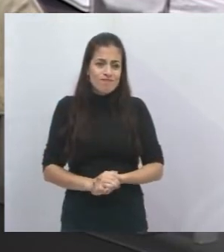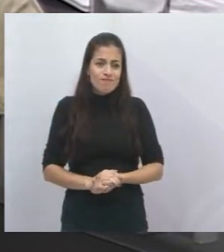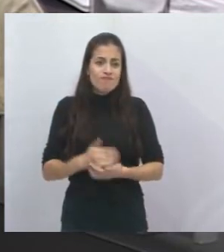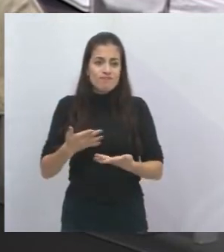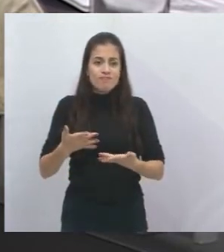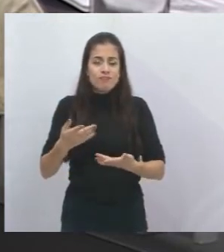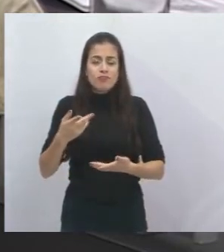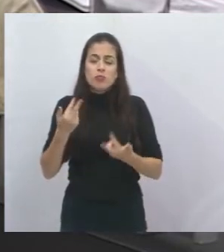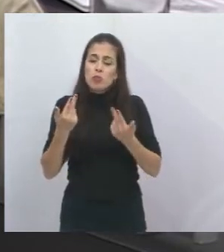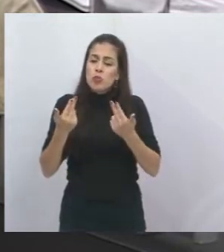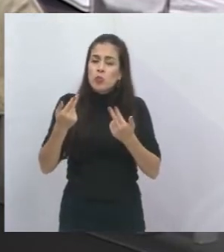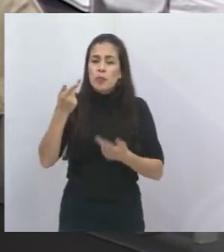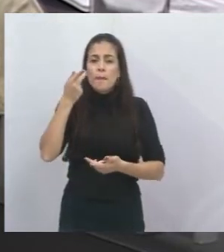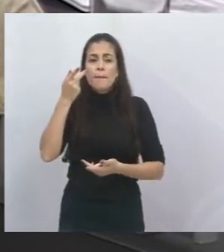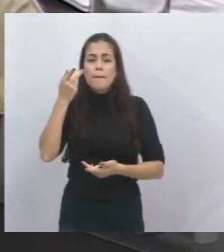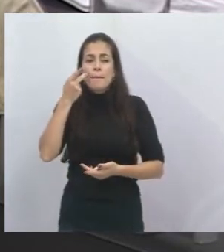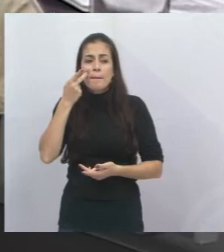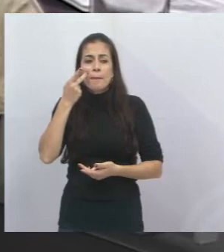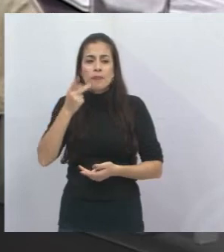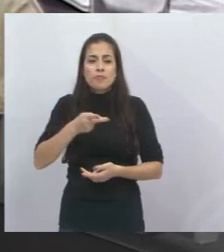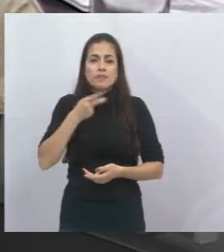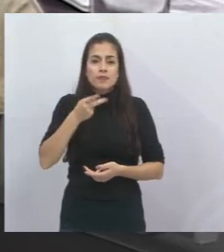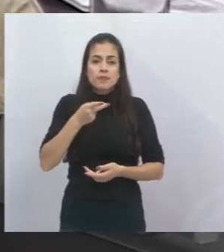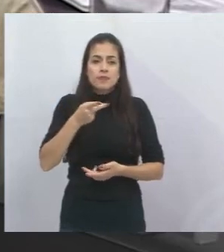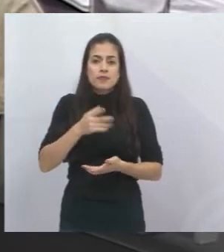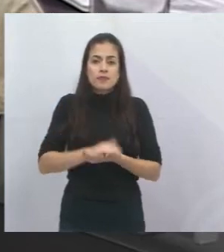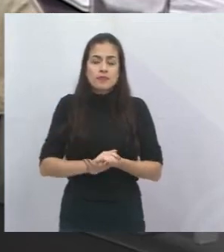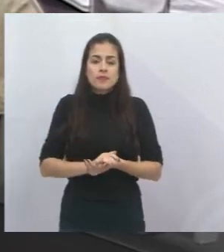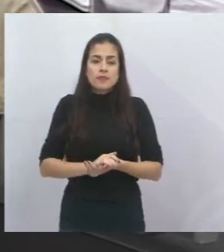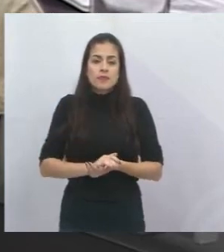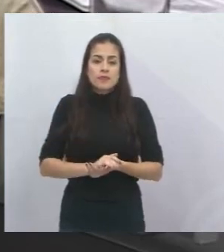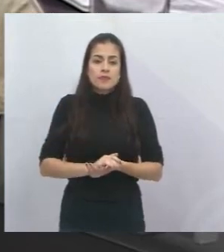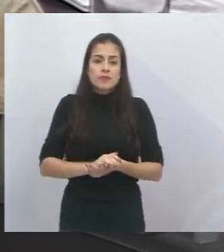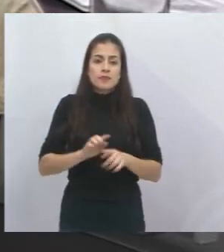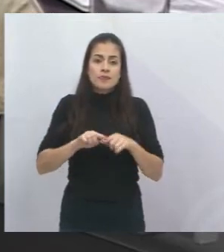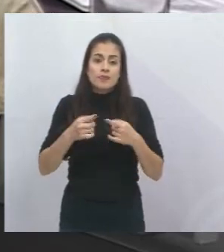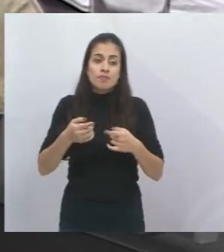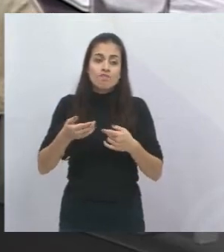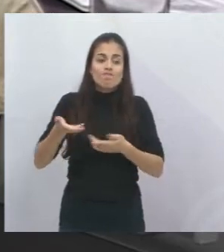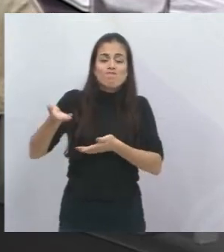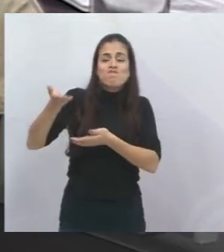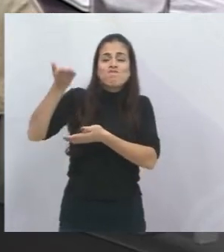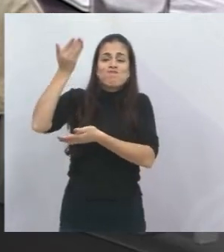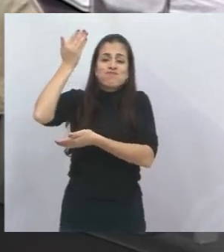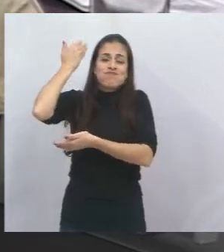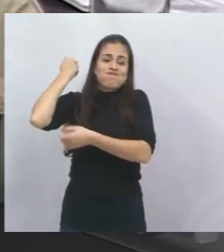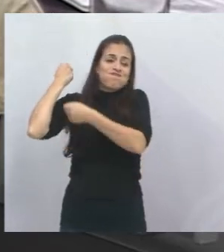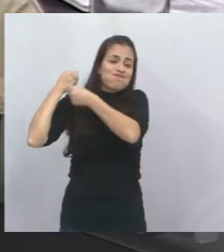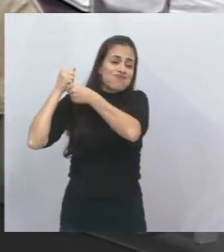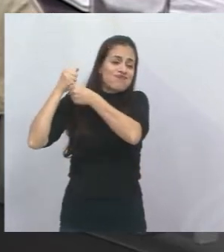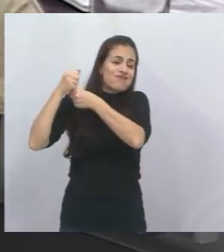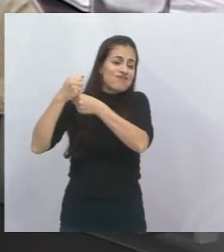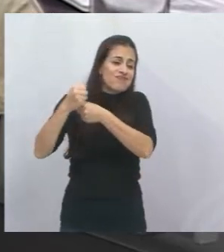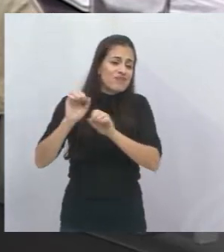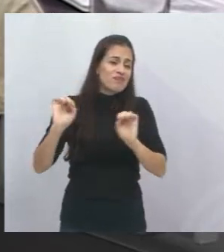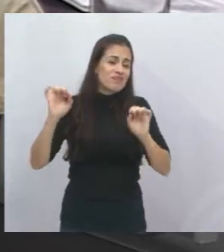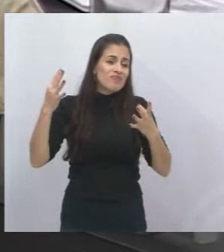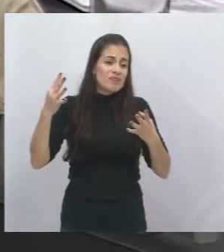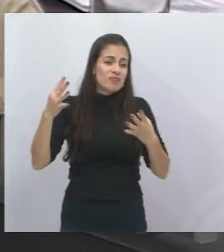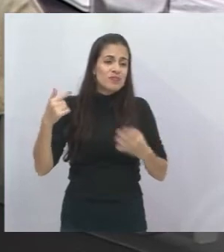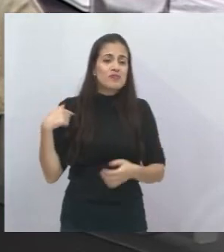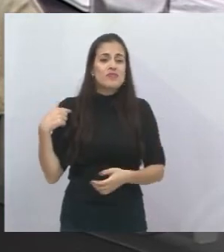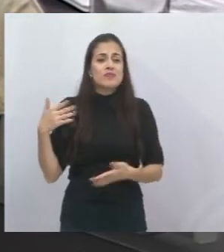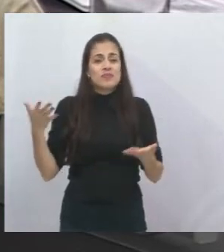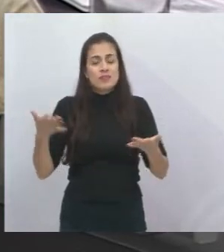Paulinho falou, né, a gente não quer voltar no passado, mas justamente por fatores que aconteceram no passado, que está sofrendo as